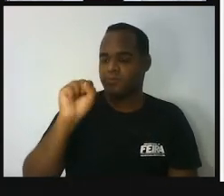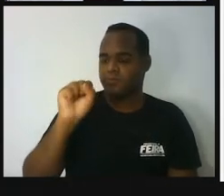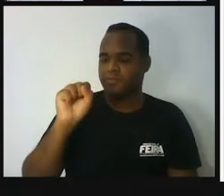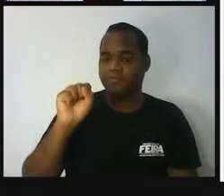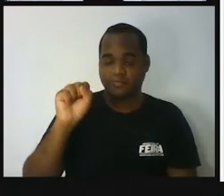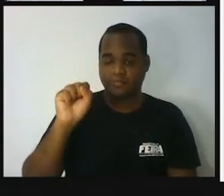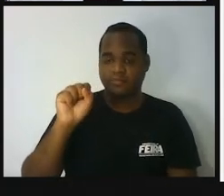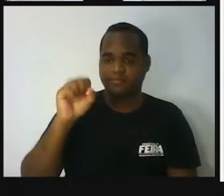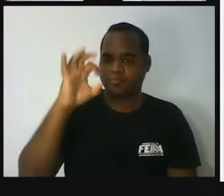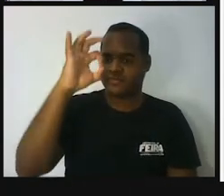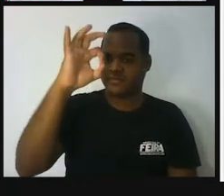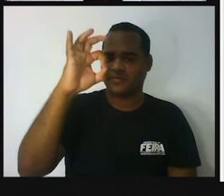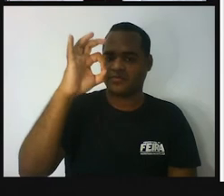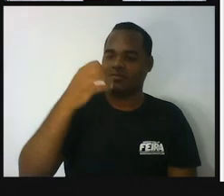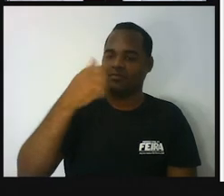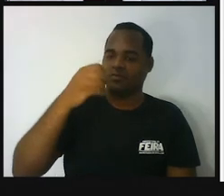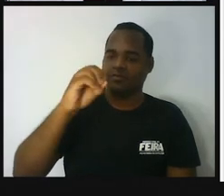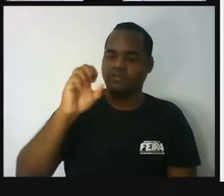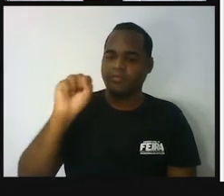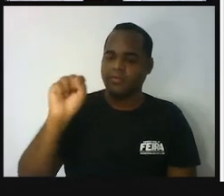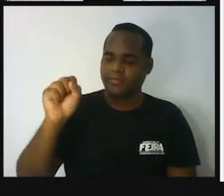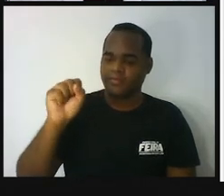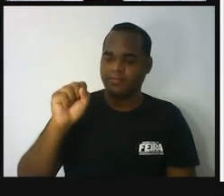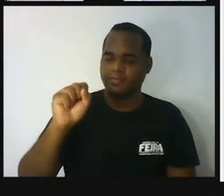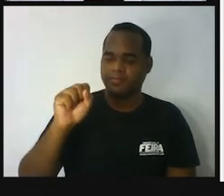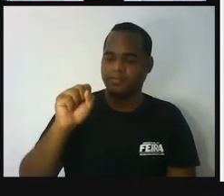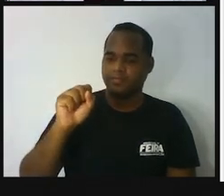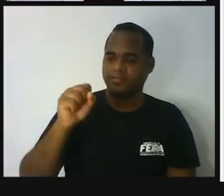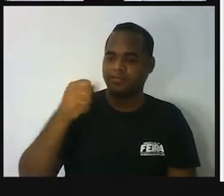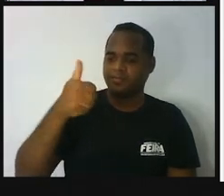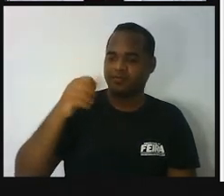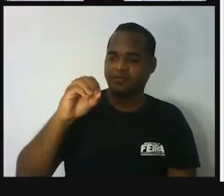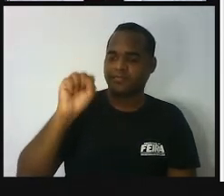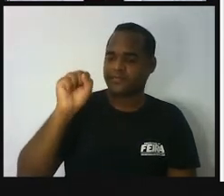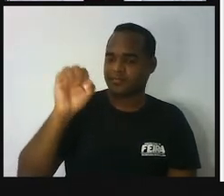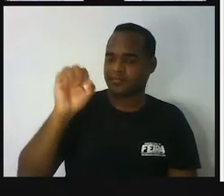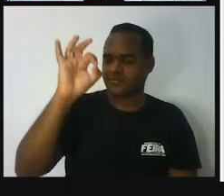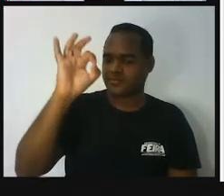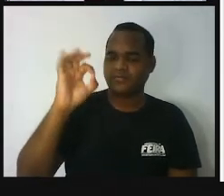graus. 108 graus.